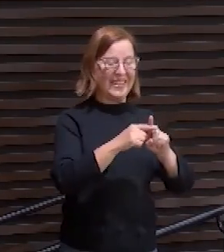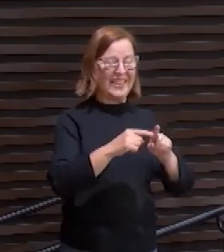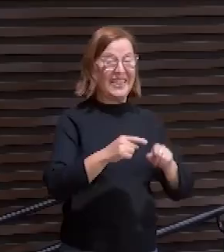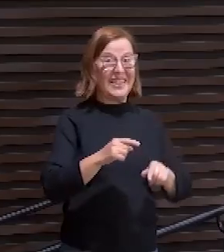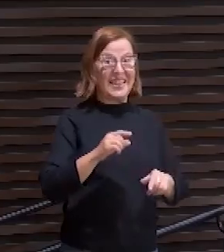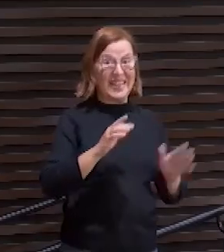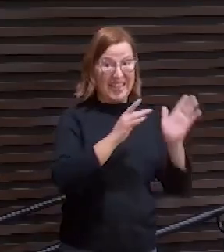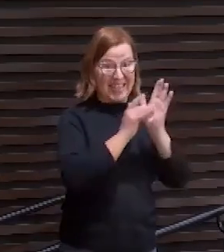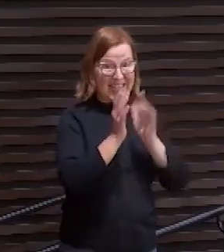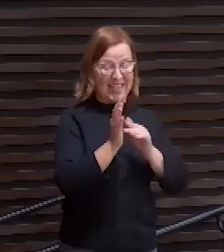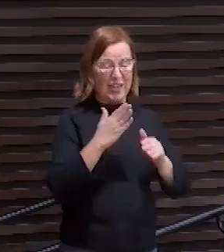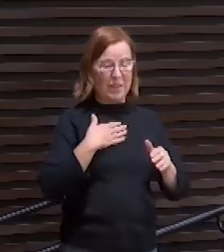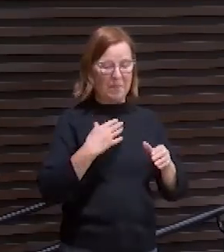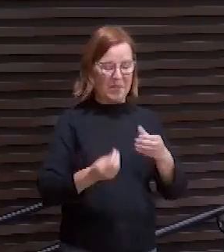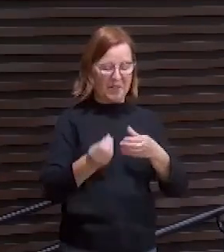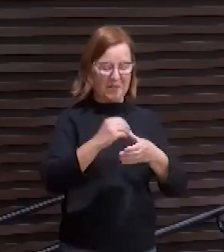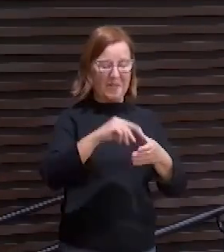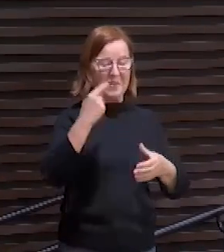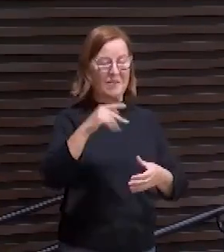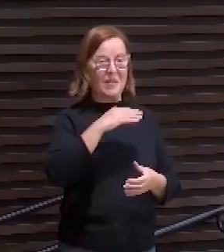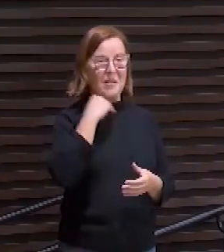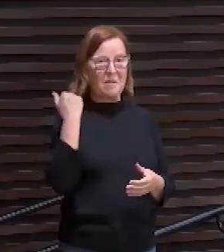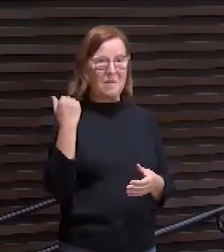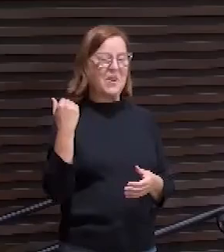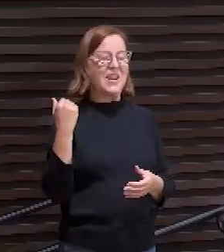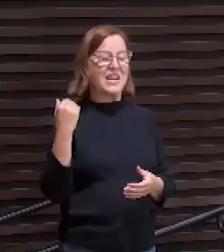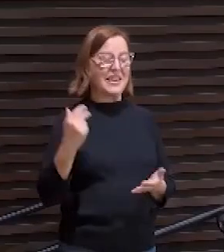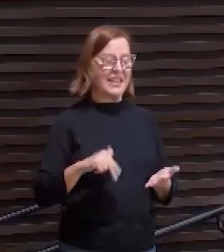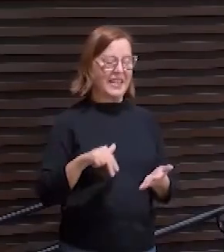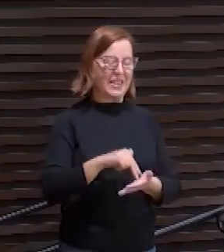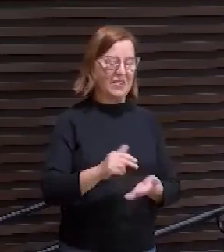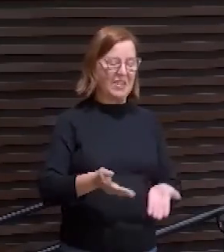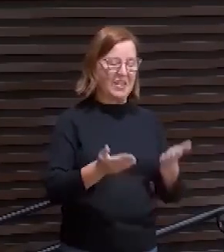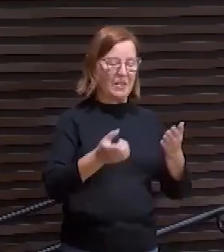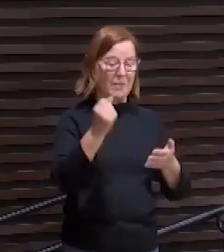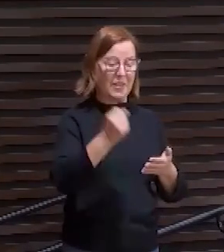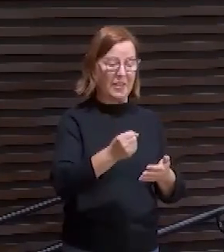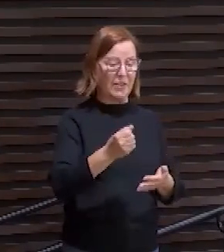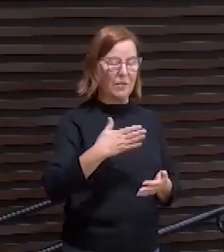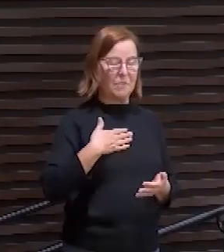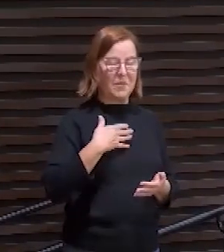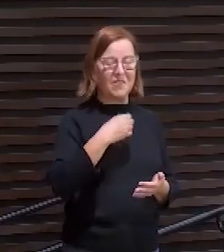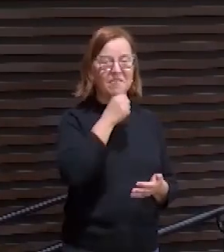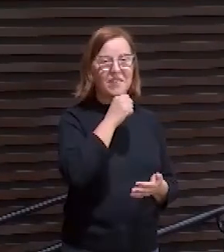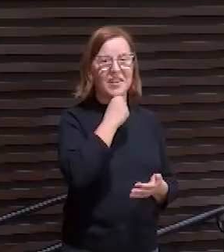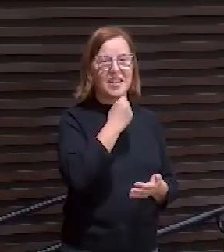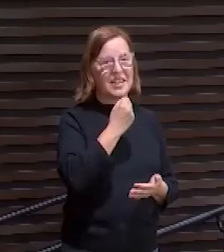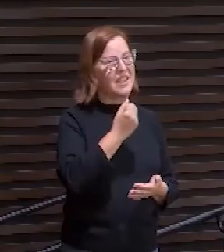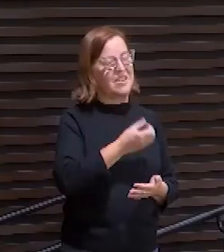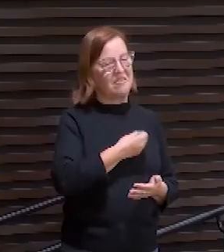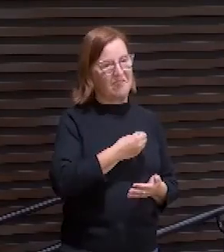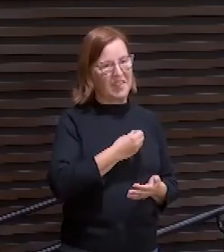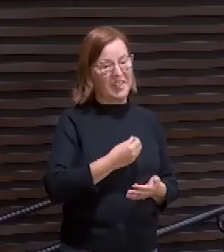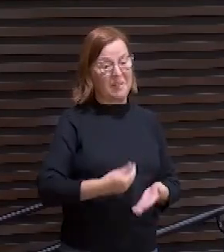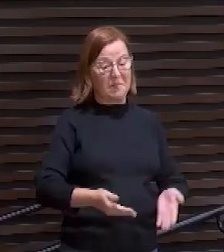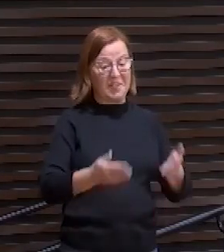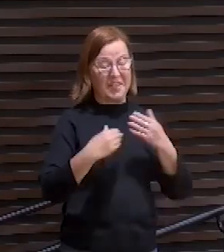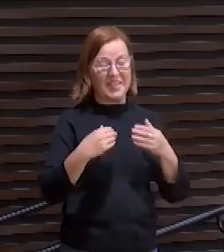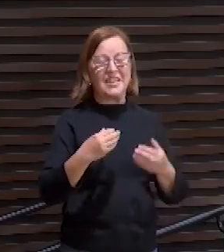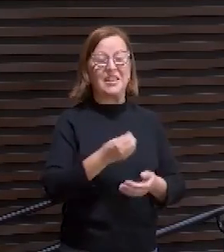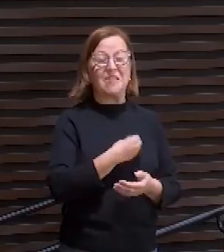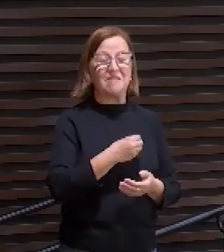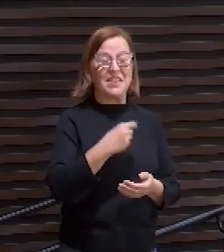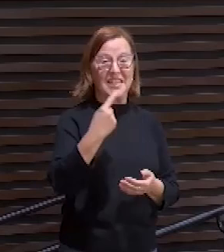sua morte e ressurreição, matando o meu velho homem e me dando uma vida nova, do alto, a vida dele. Eu